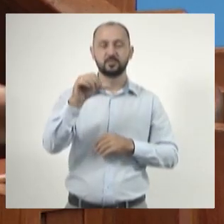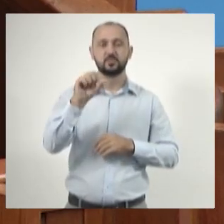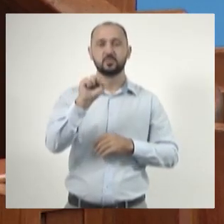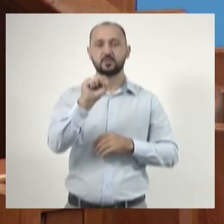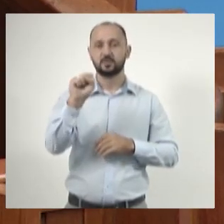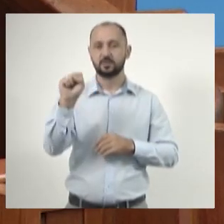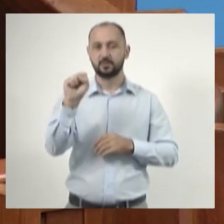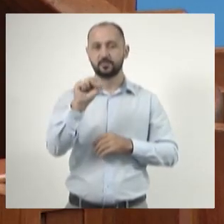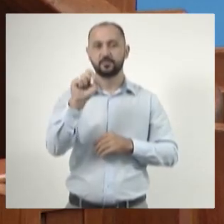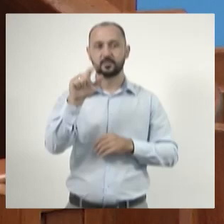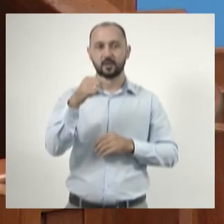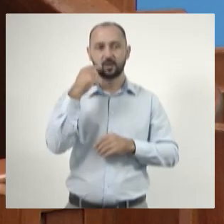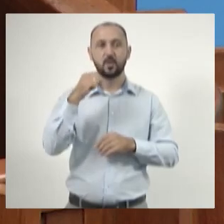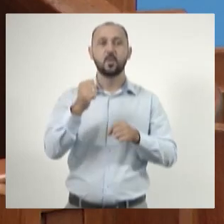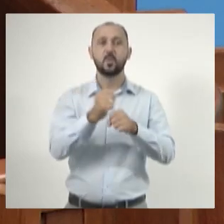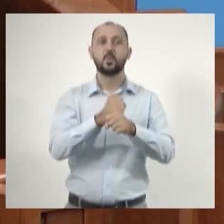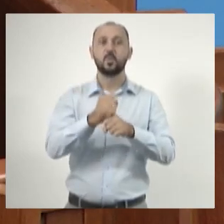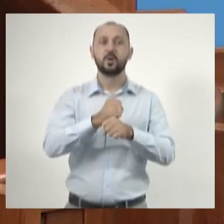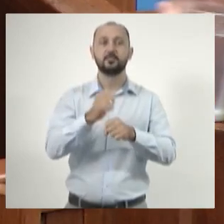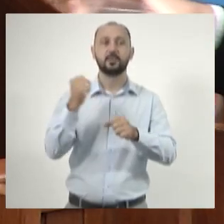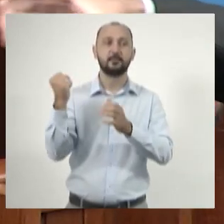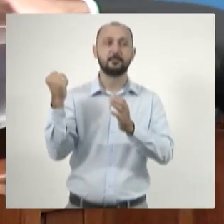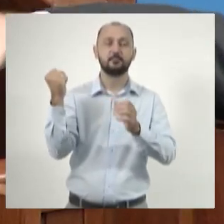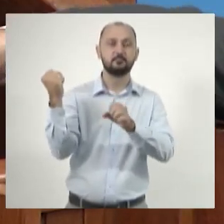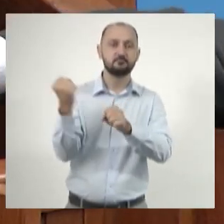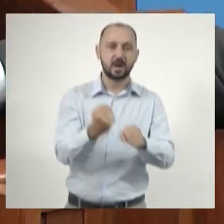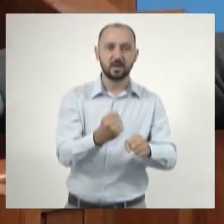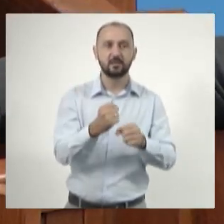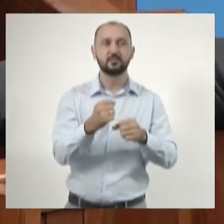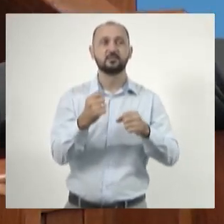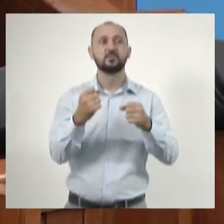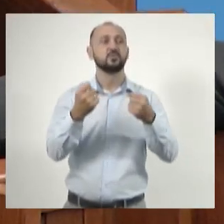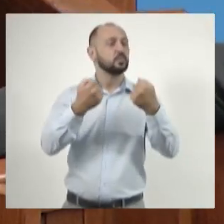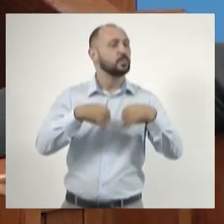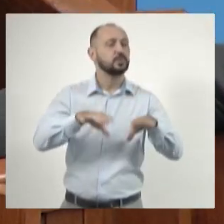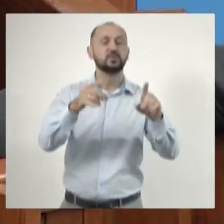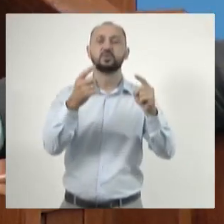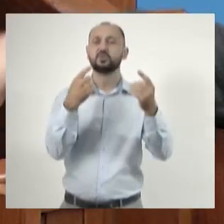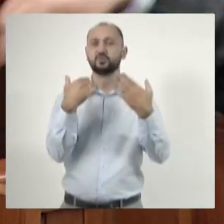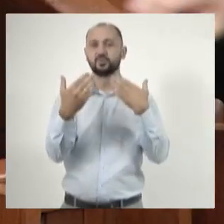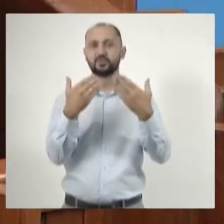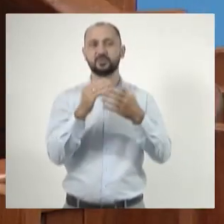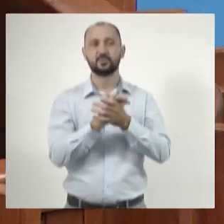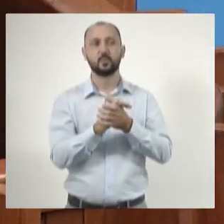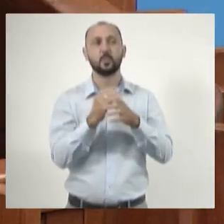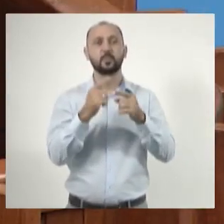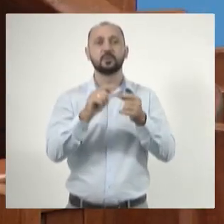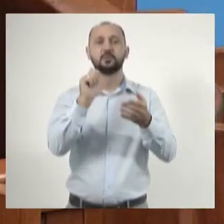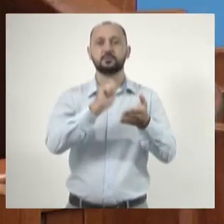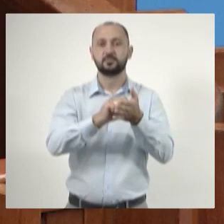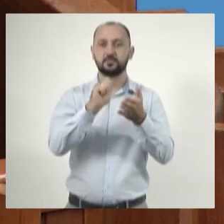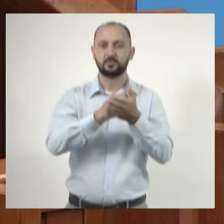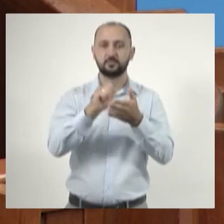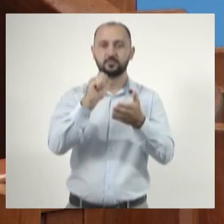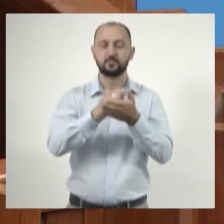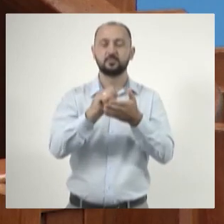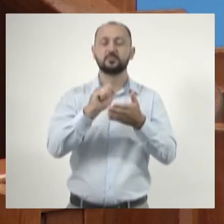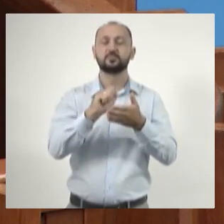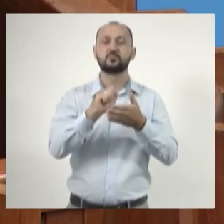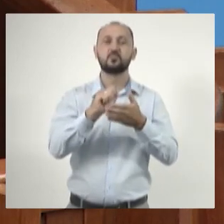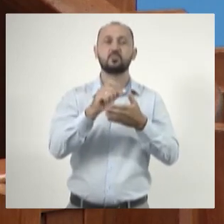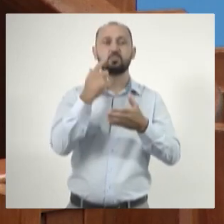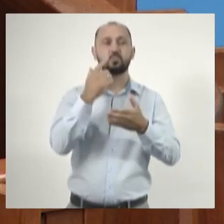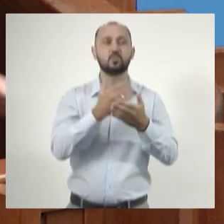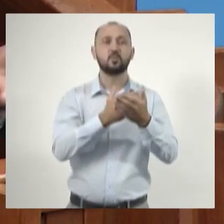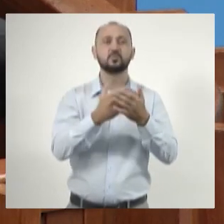1988, teria 5 anos para demarcar. Então, não precisa de discutir isso, porque está escrito na Constituição. Então, criou